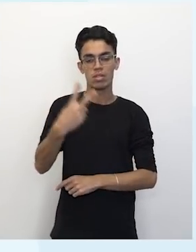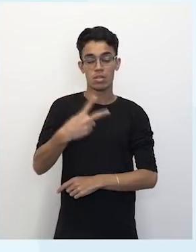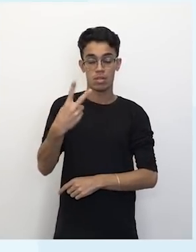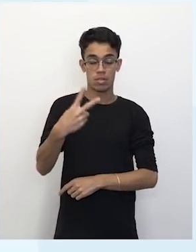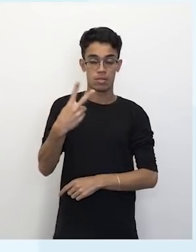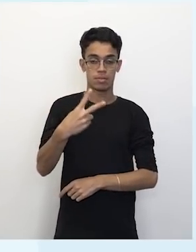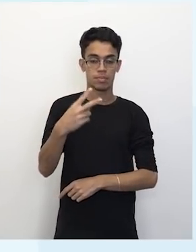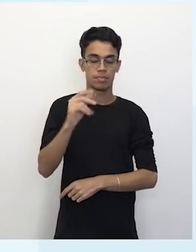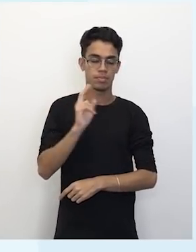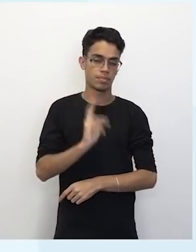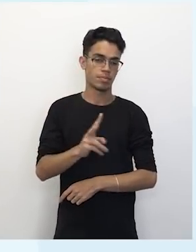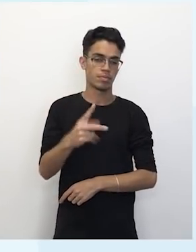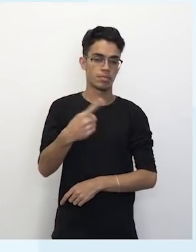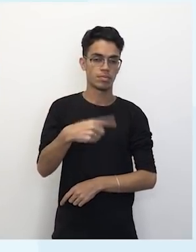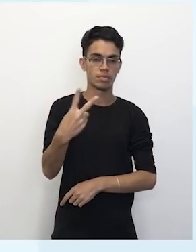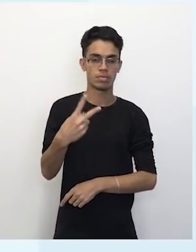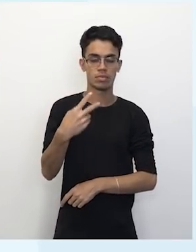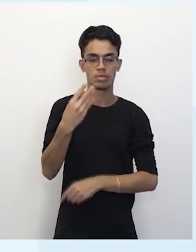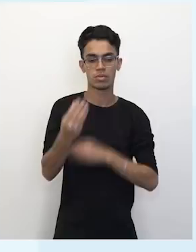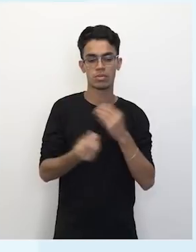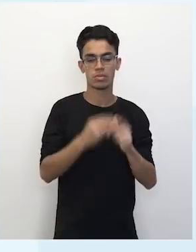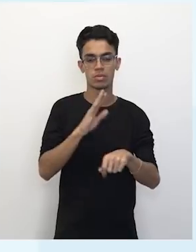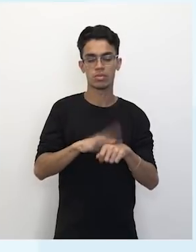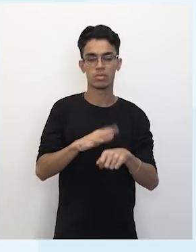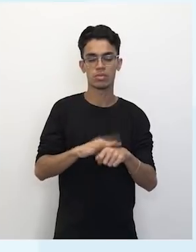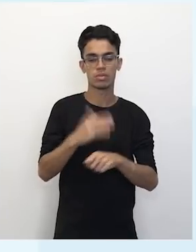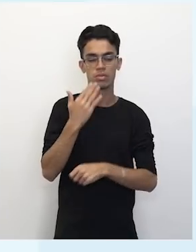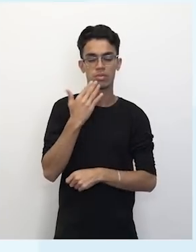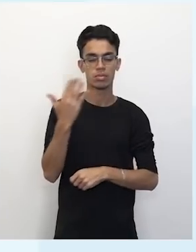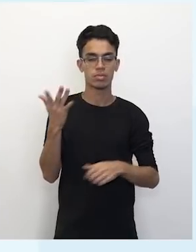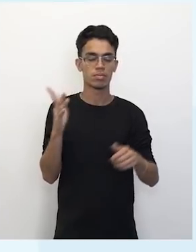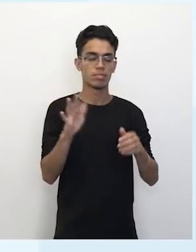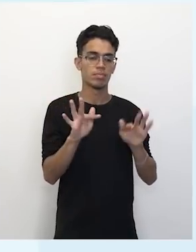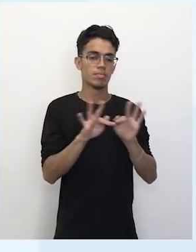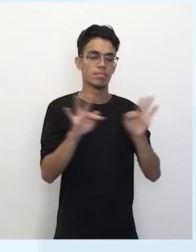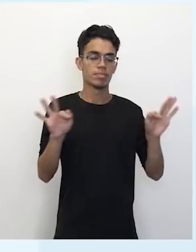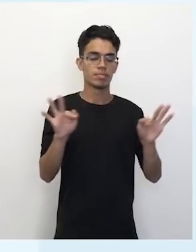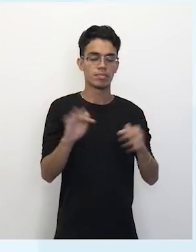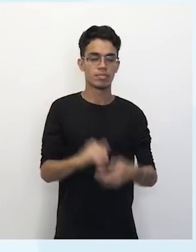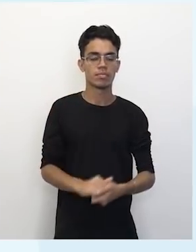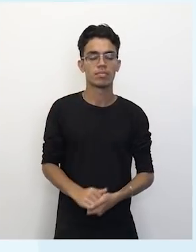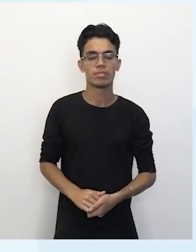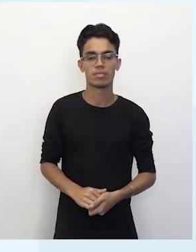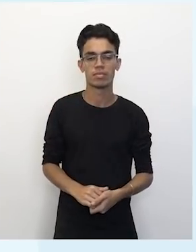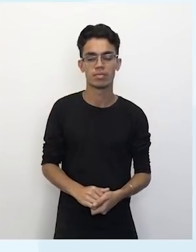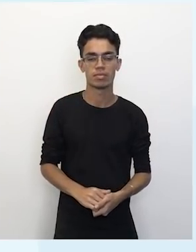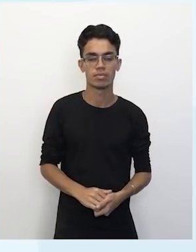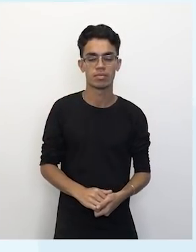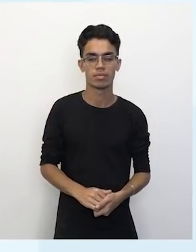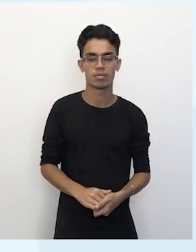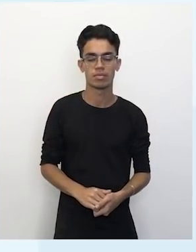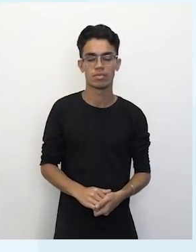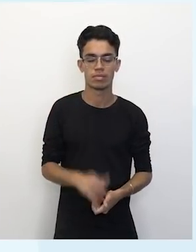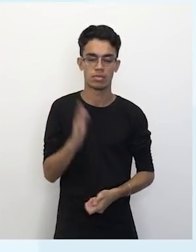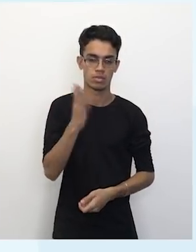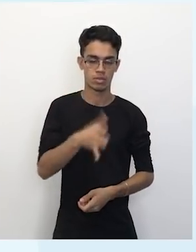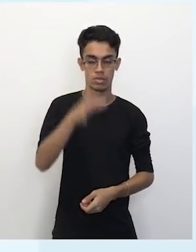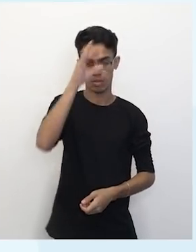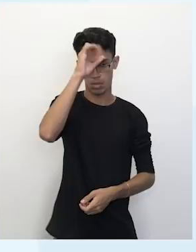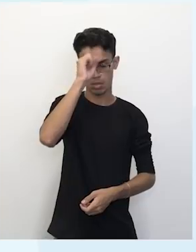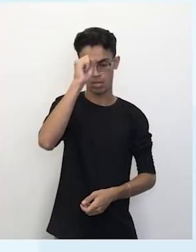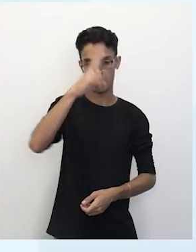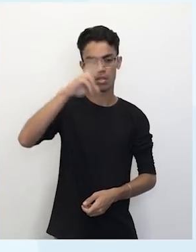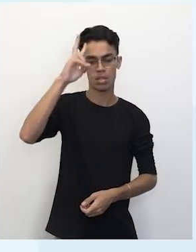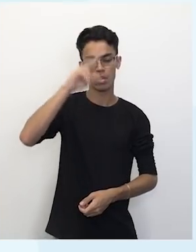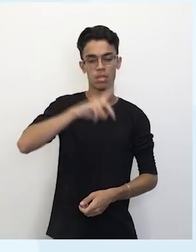2 mesmo, beleza? Então, como a gente faz a operação aí quando tem fração? A gente já aprendeu isso, né? Quando